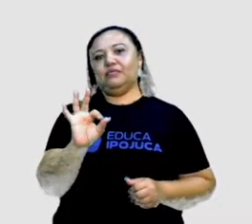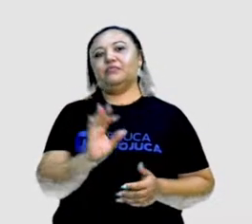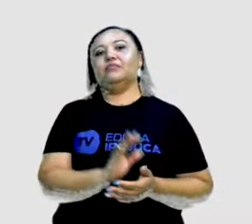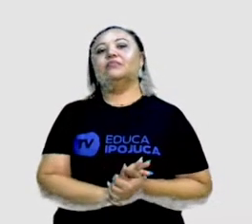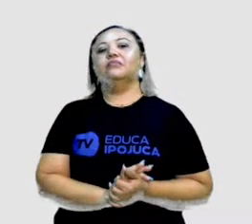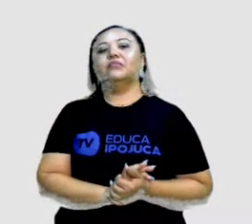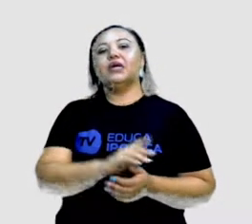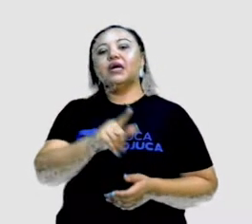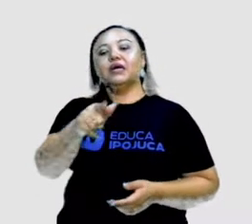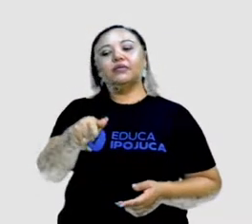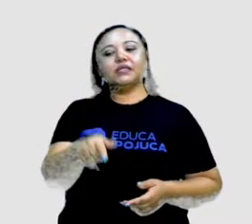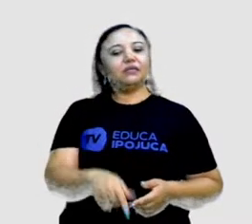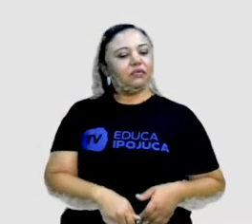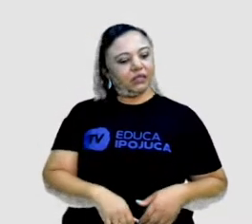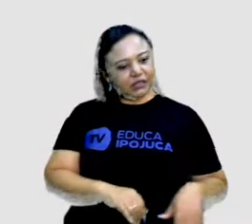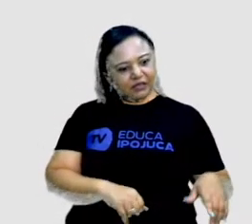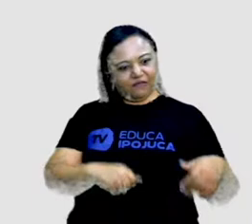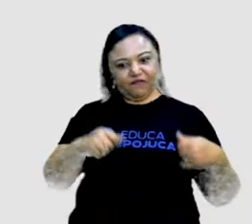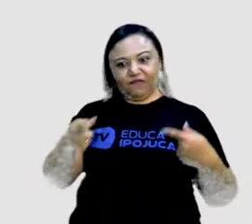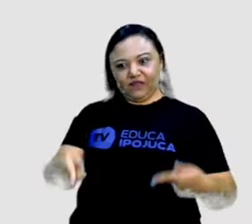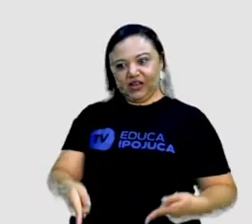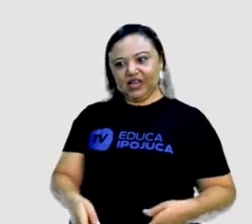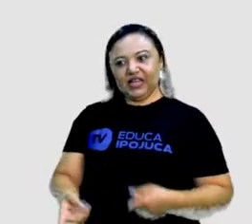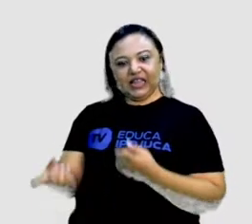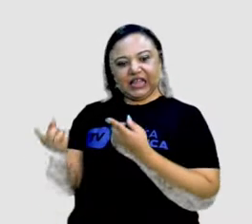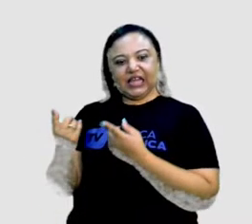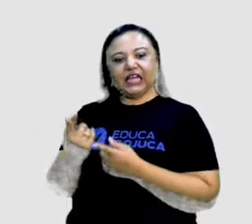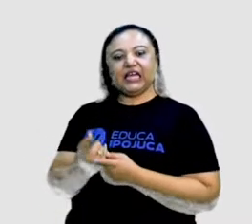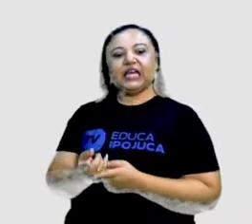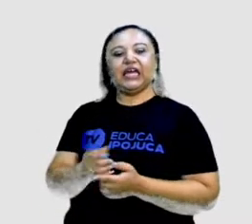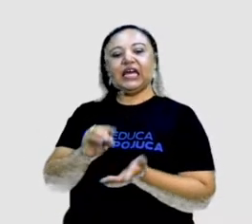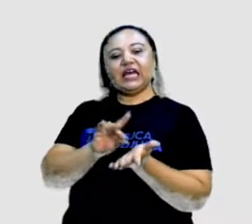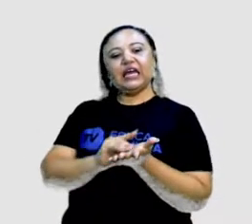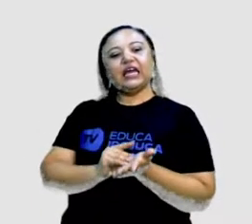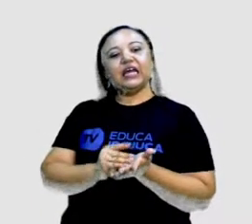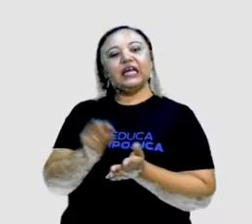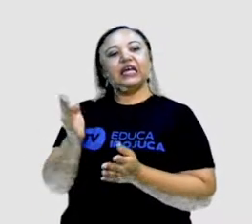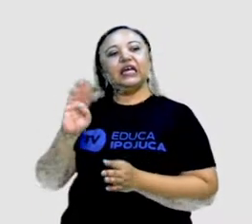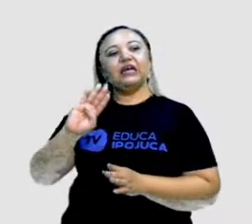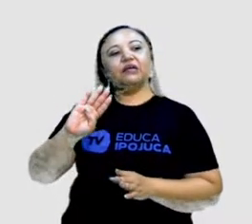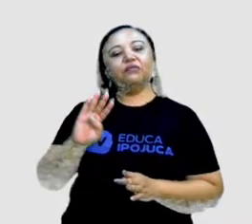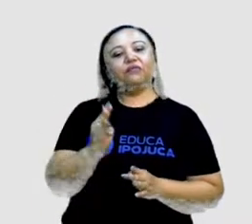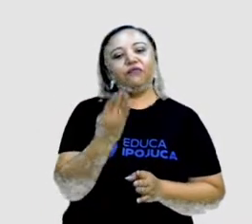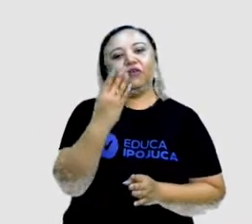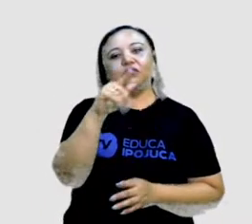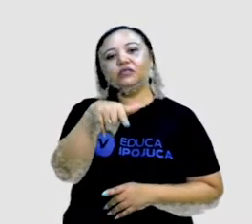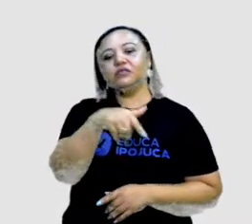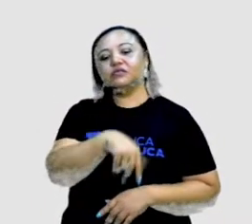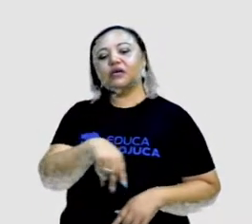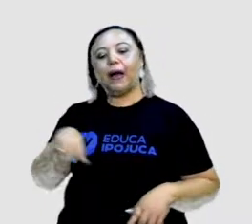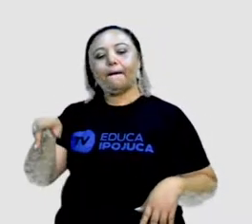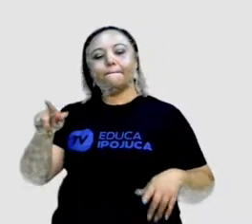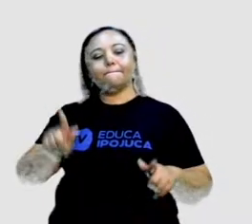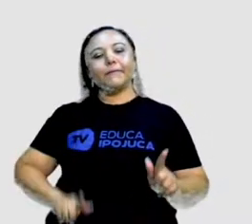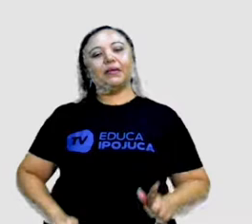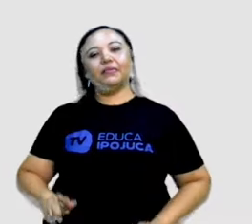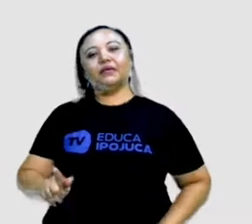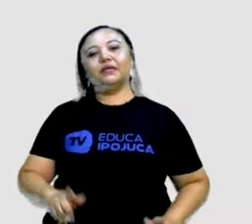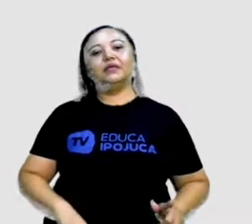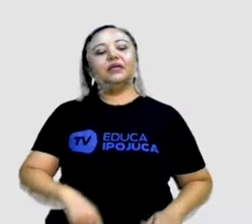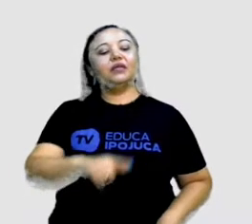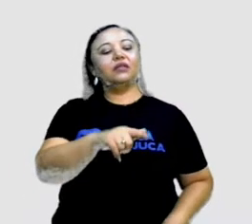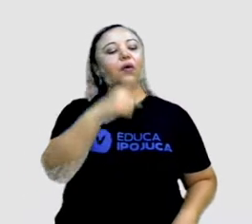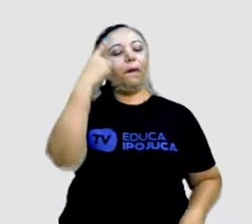ficará de castigo e você não terá com quem brincar. Você já pensou nisso? Não. Pois pense e depois volte aqui